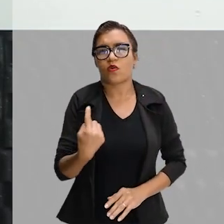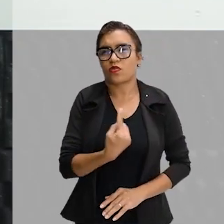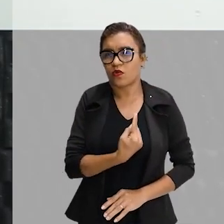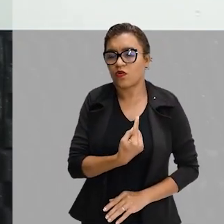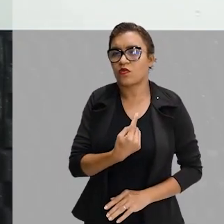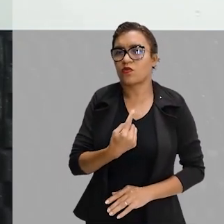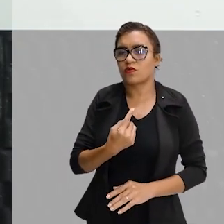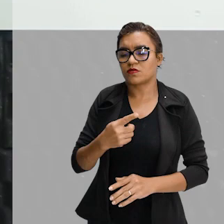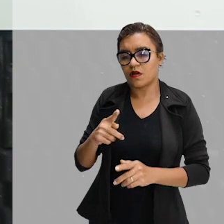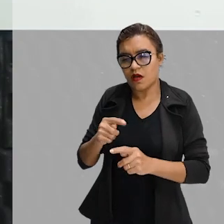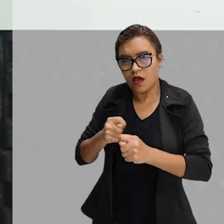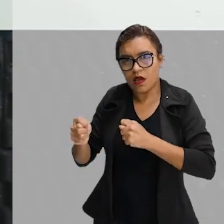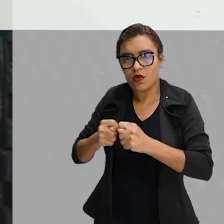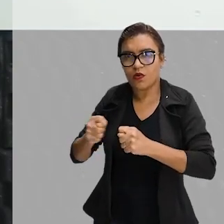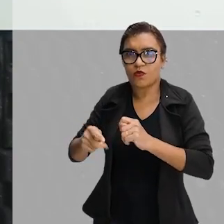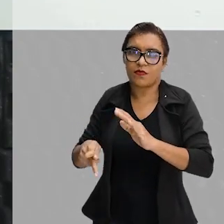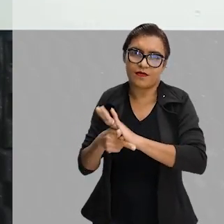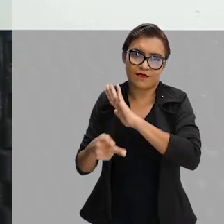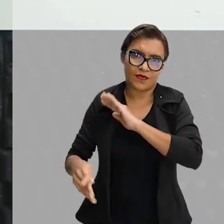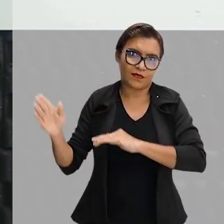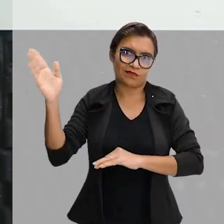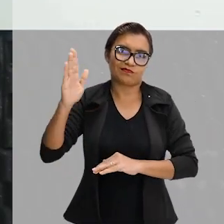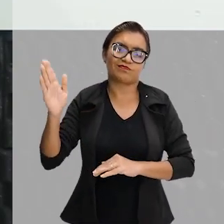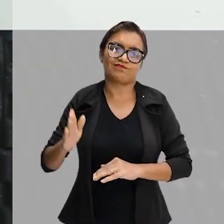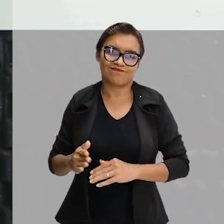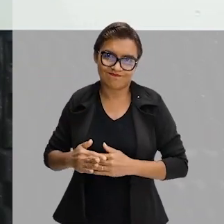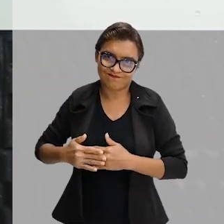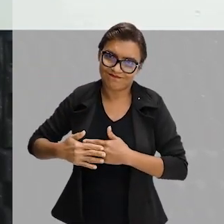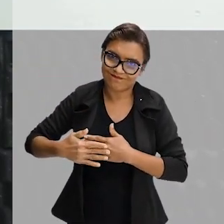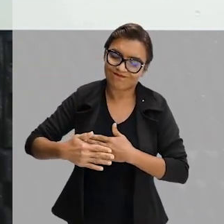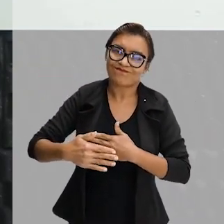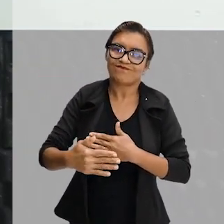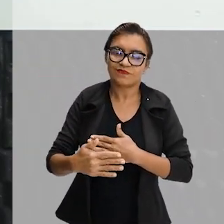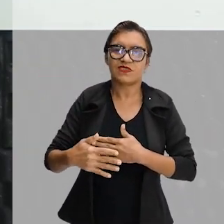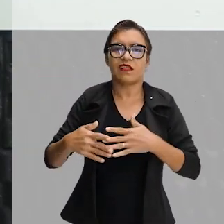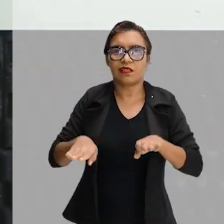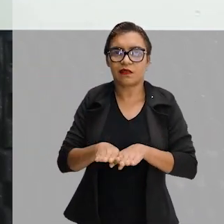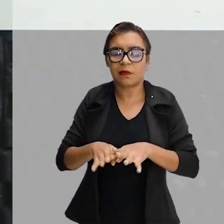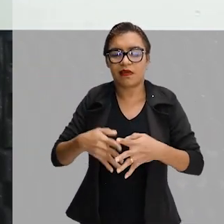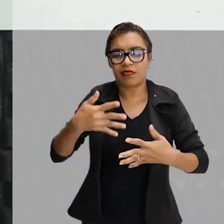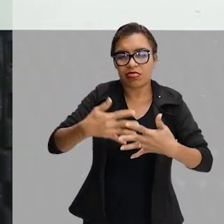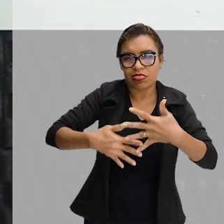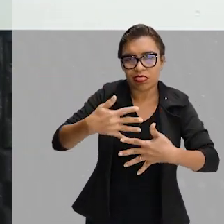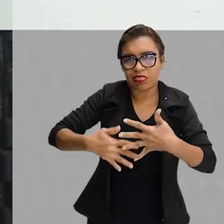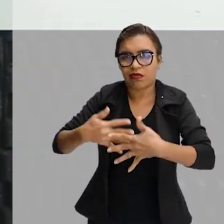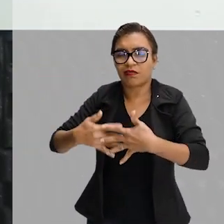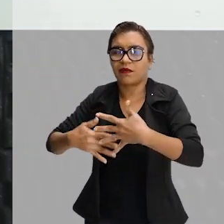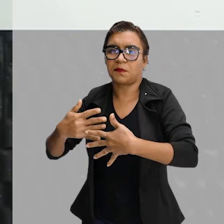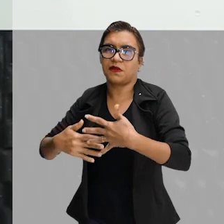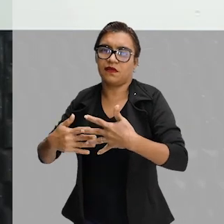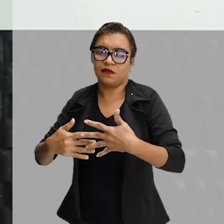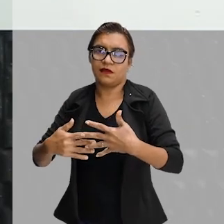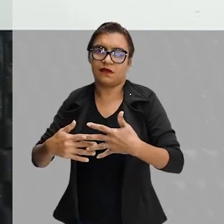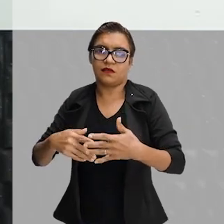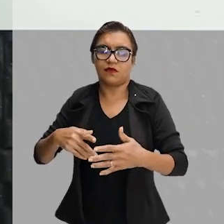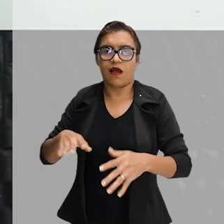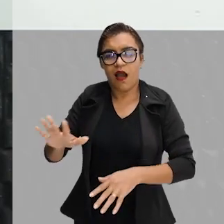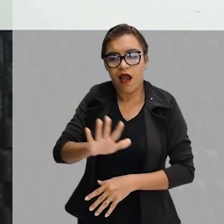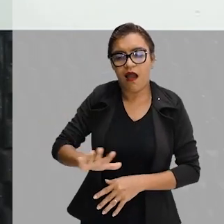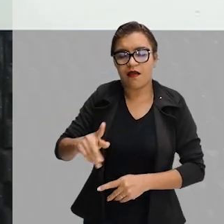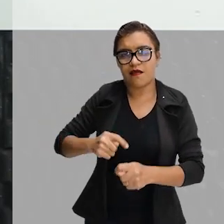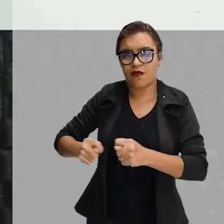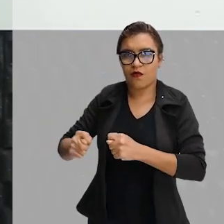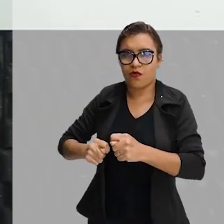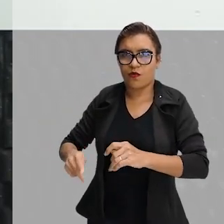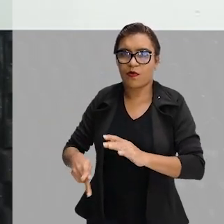na economia do país e vem impactando, vem atrapalhando, na verdade, a dinâmica econômica do país